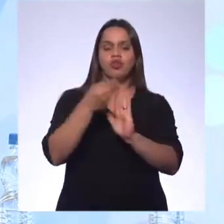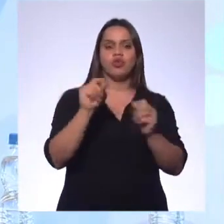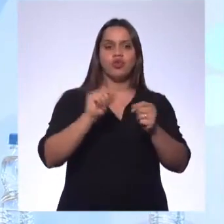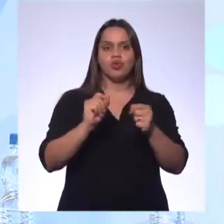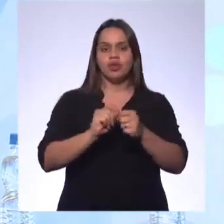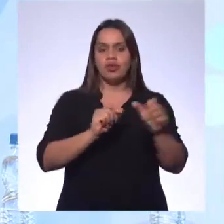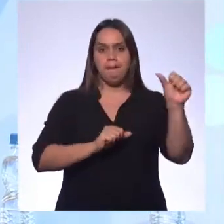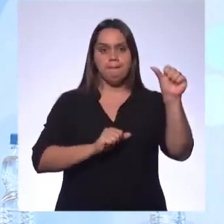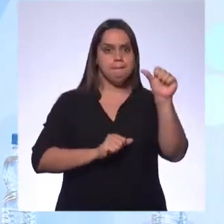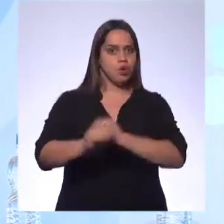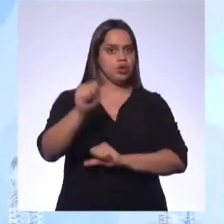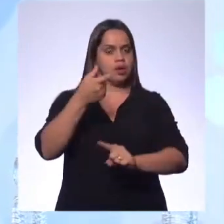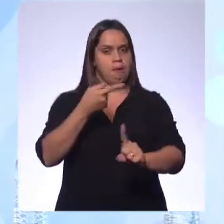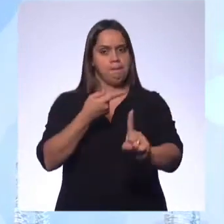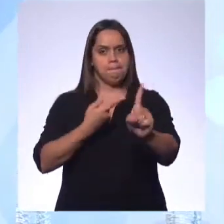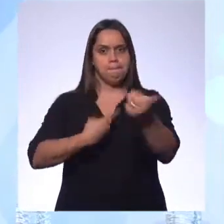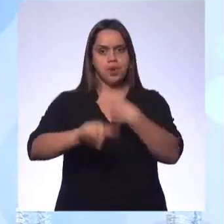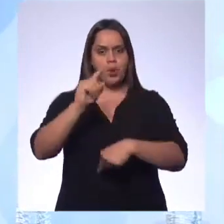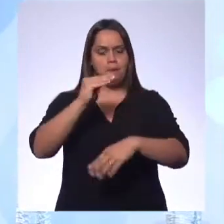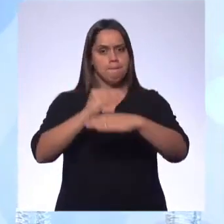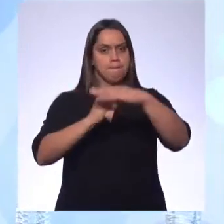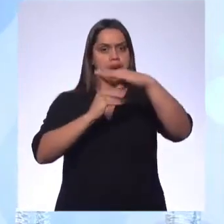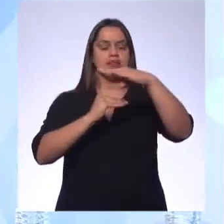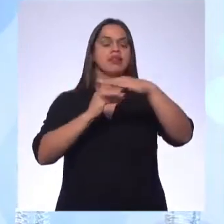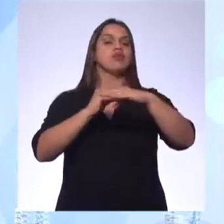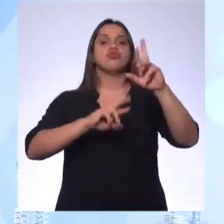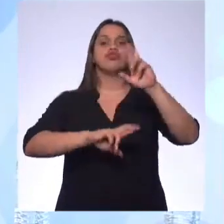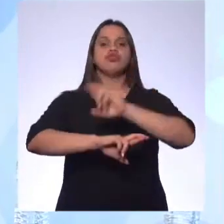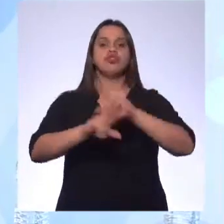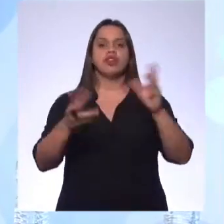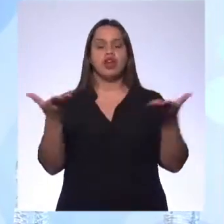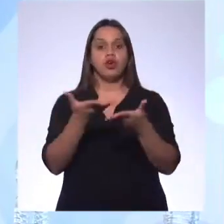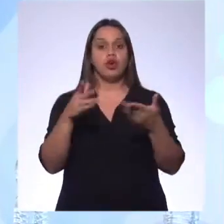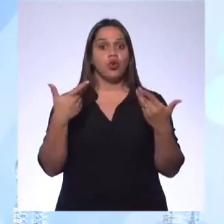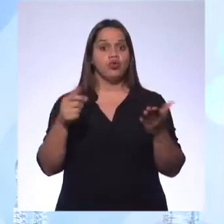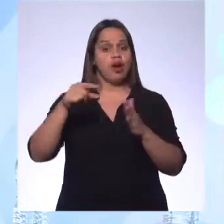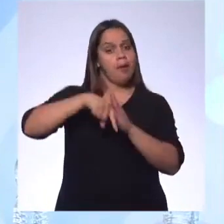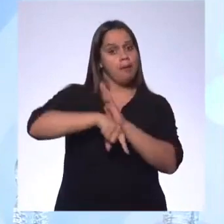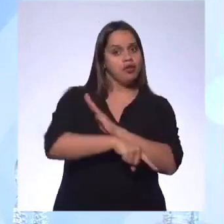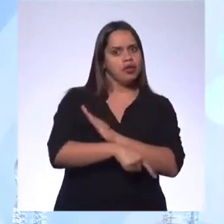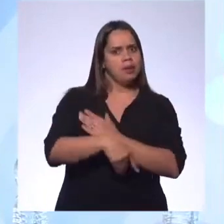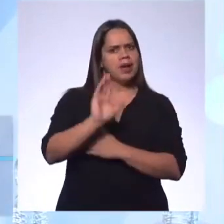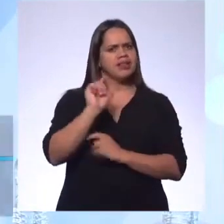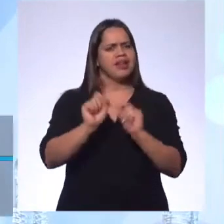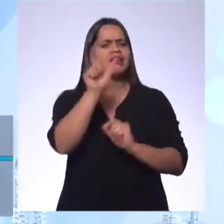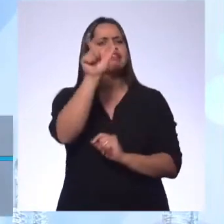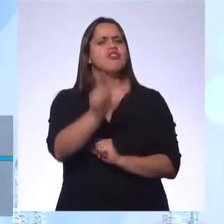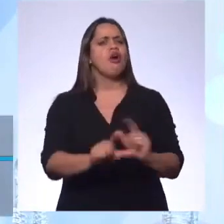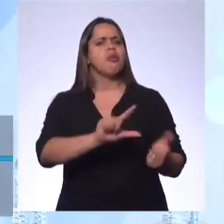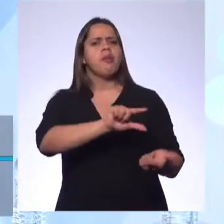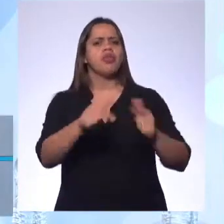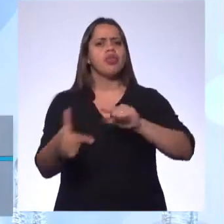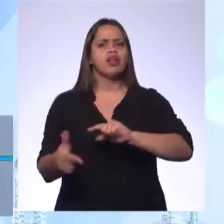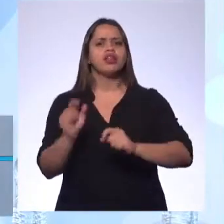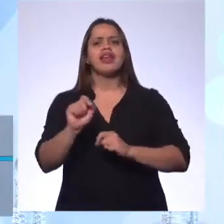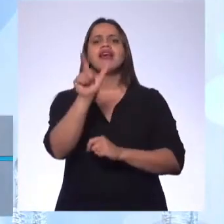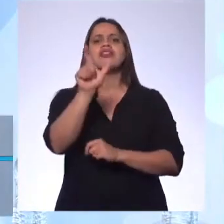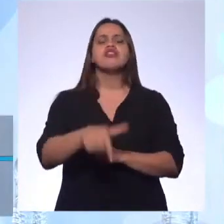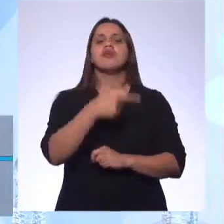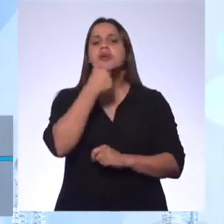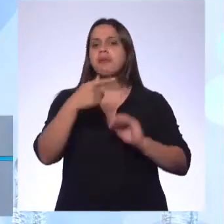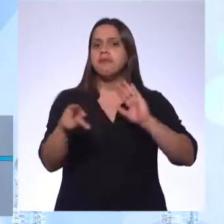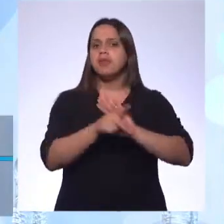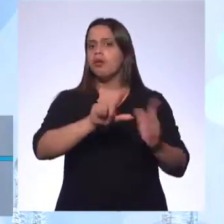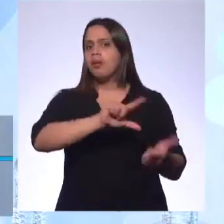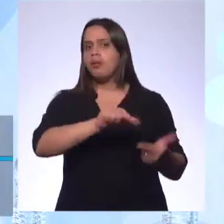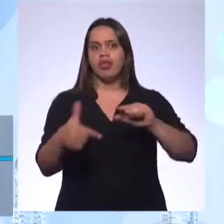quebrar esses padrões, e nós vamos aprofundar um pouco mais esse conhecimento. Quem é esse homem moderno? Quem é esse homem da modernidade? Então, por isso